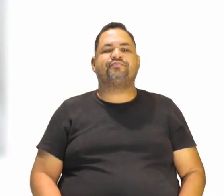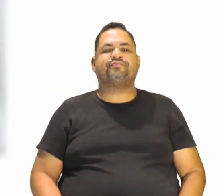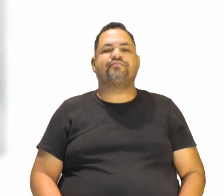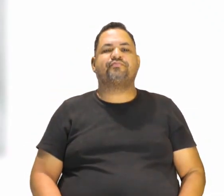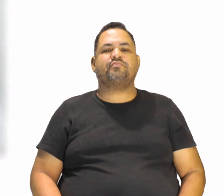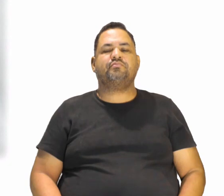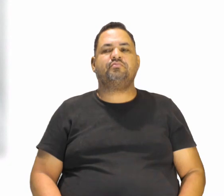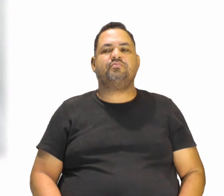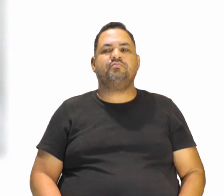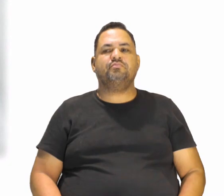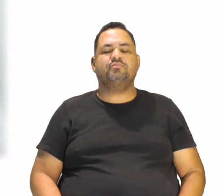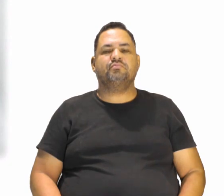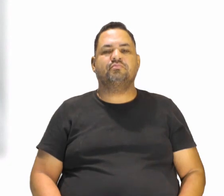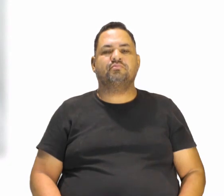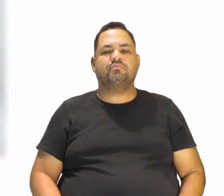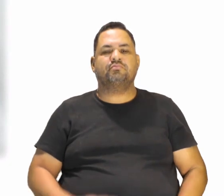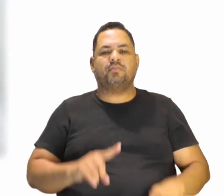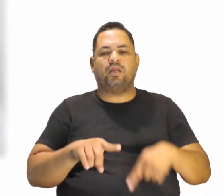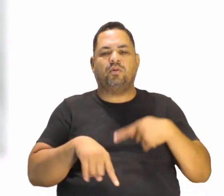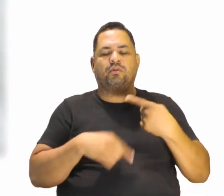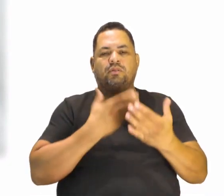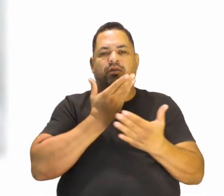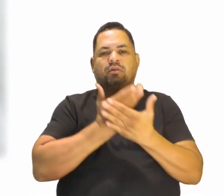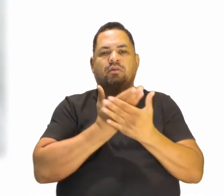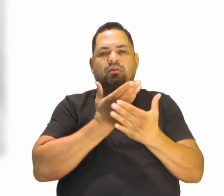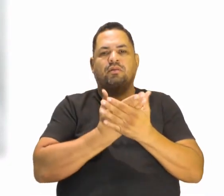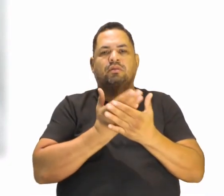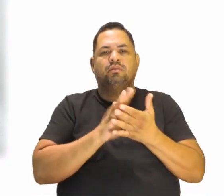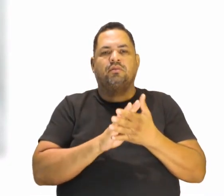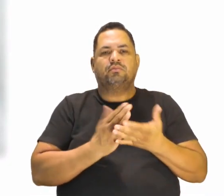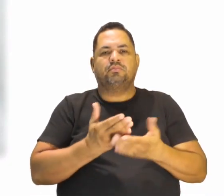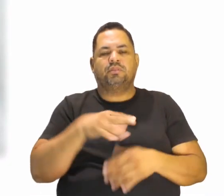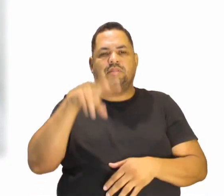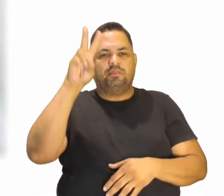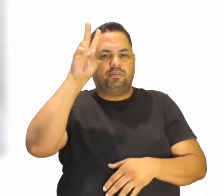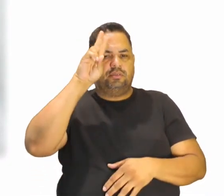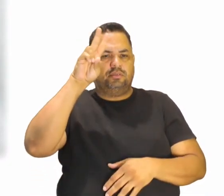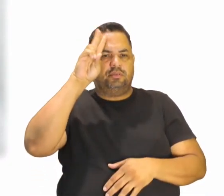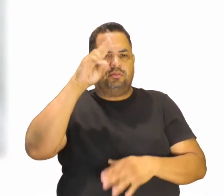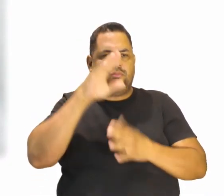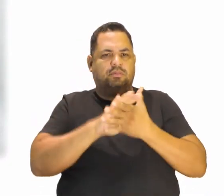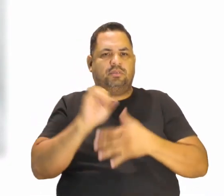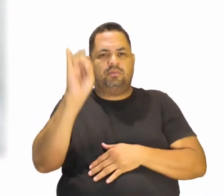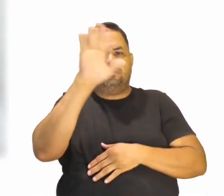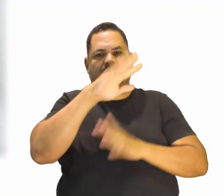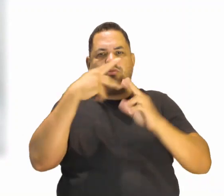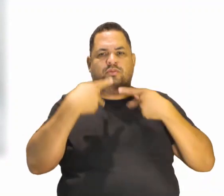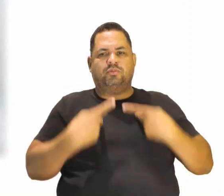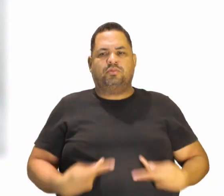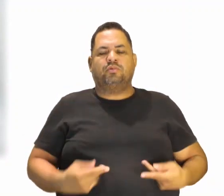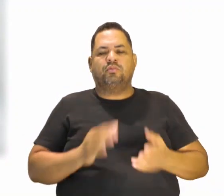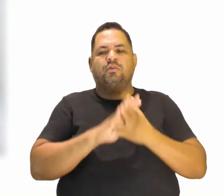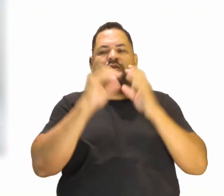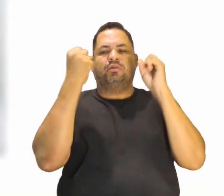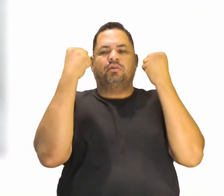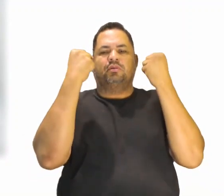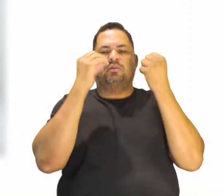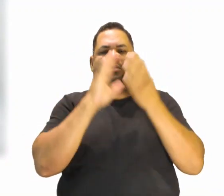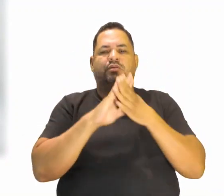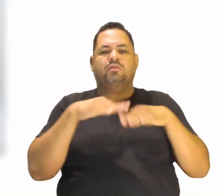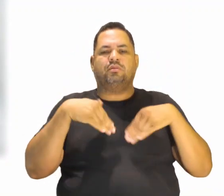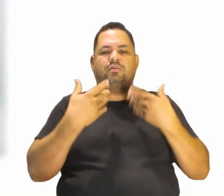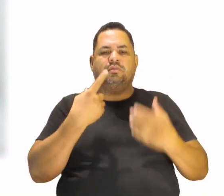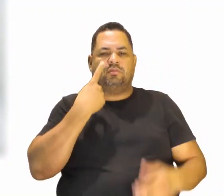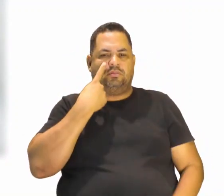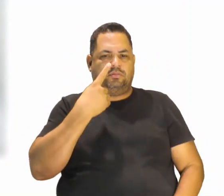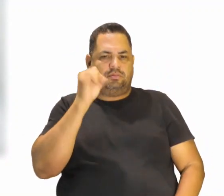Entramos na nossa próxima aula aqui para ressaltar sobre a imagem corporal e atividade física. Então, quando a gente olha para